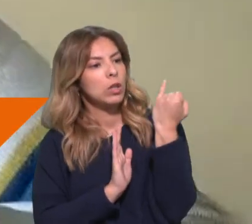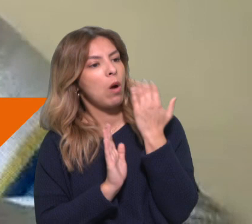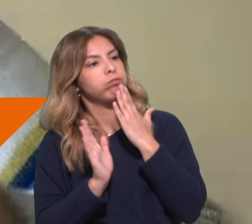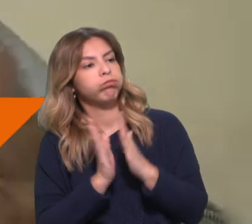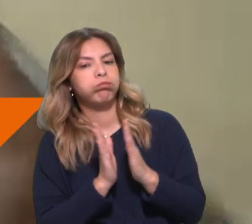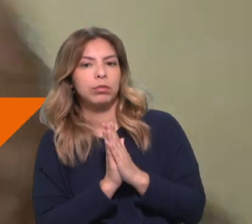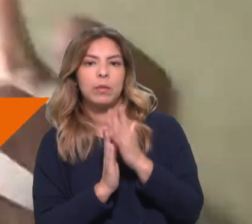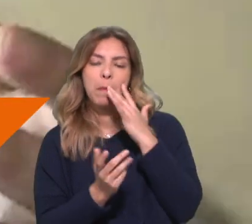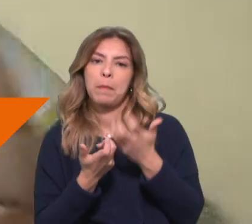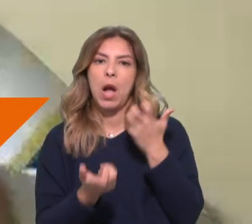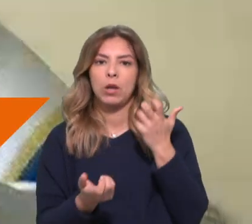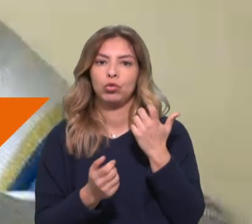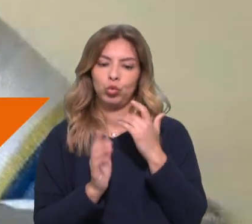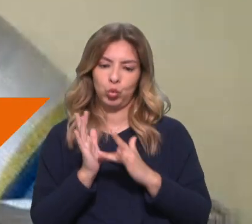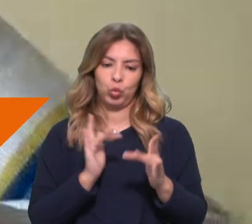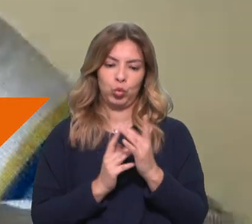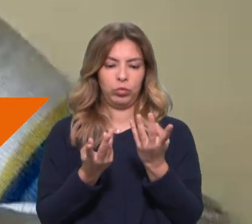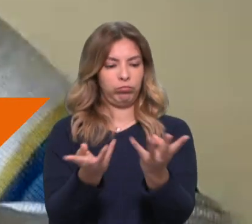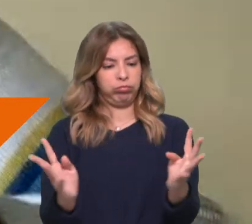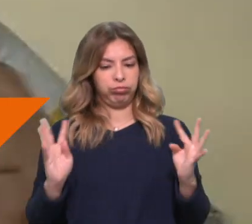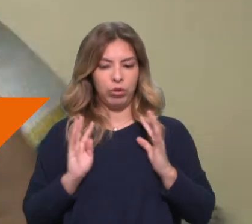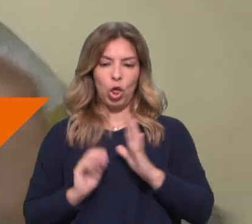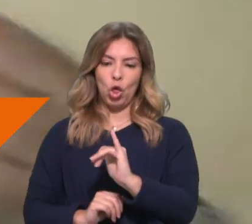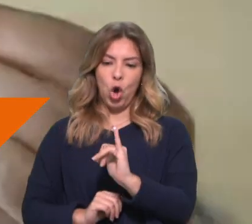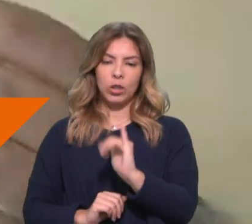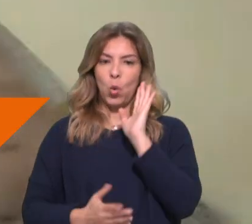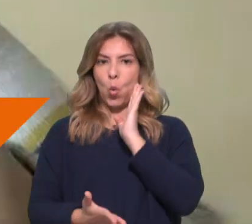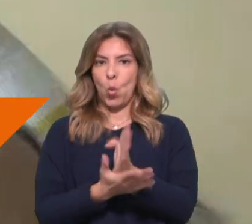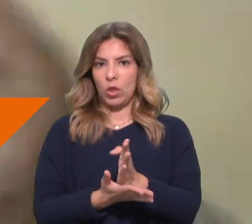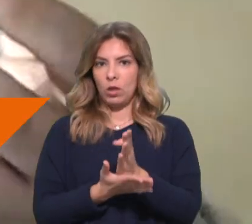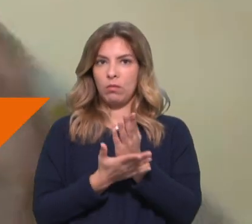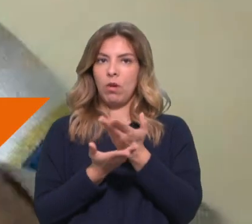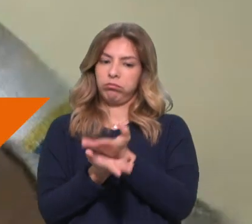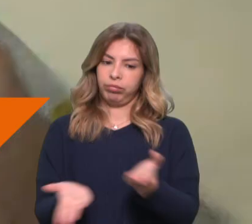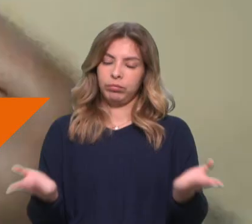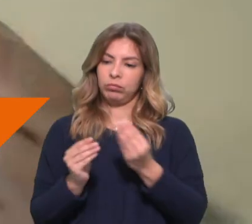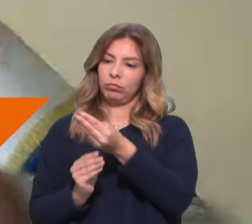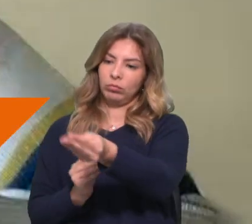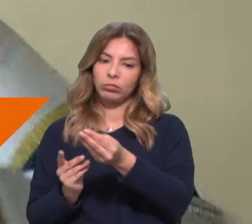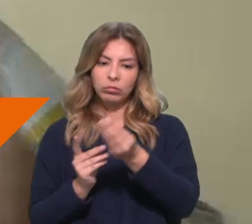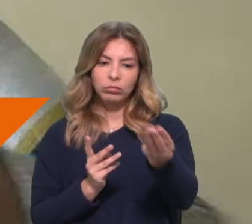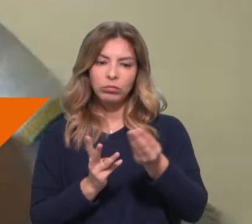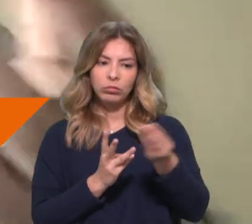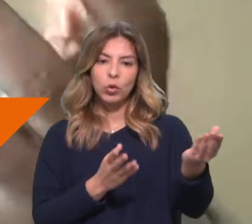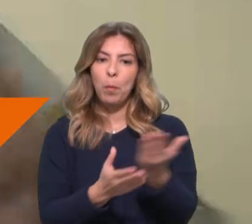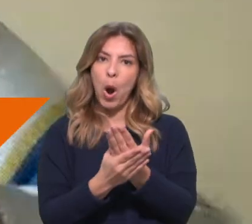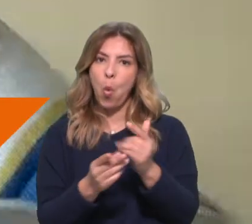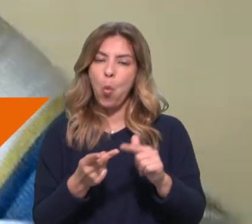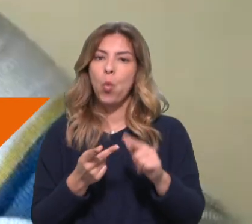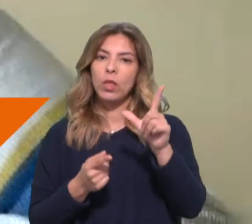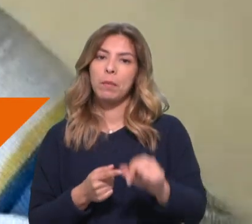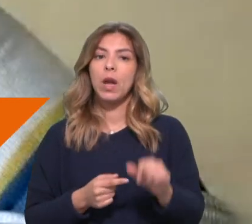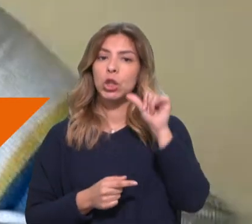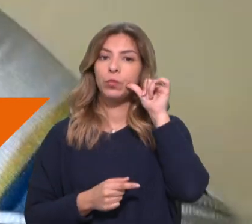que Jesus, juntamente com os seus discípulos, faz então a partilha do pão, a partilha do sangue, a partilha do corpo e sangue de